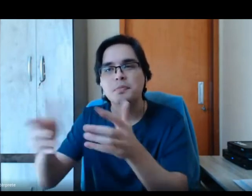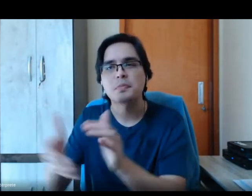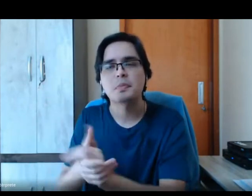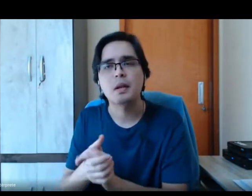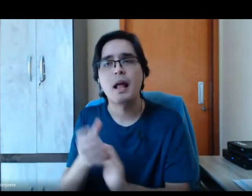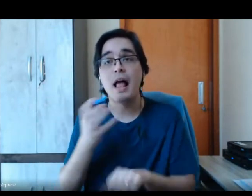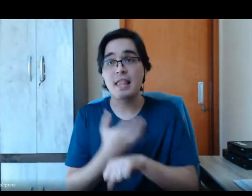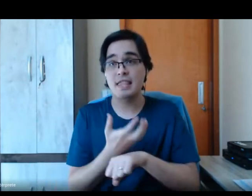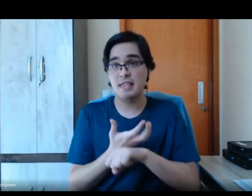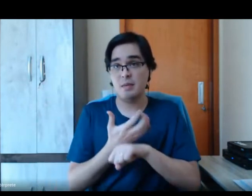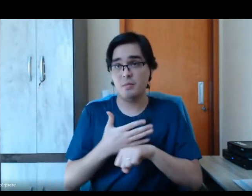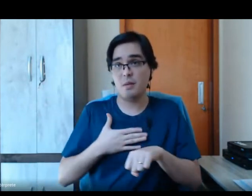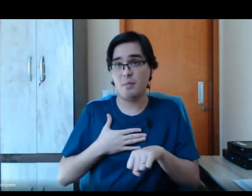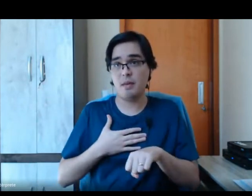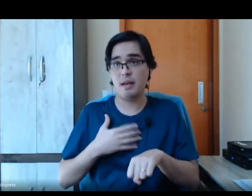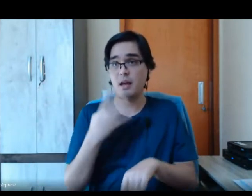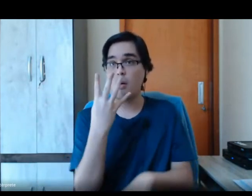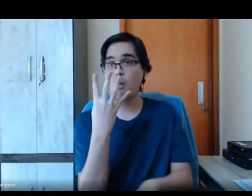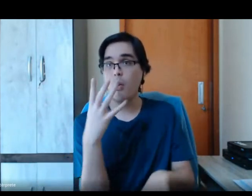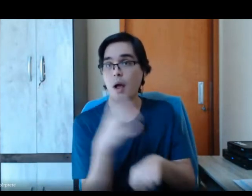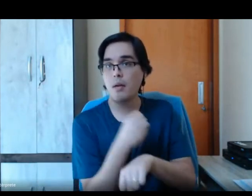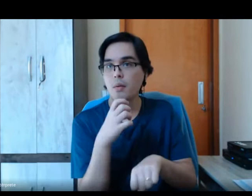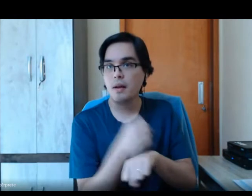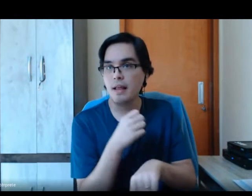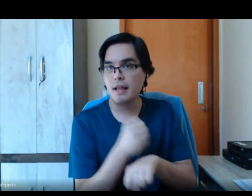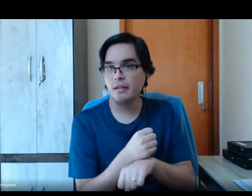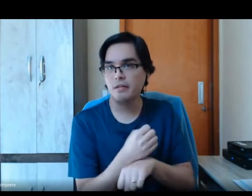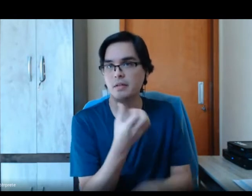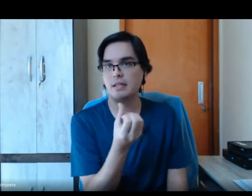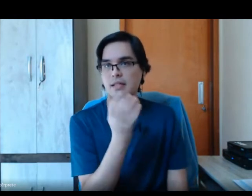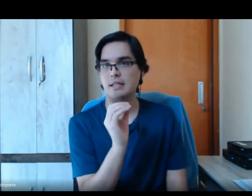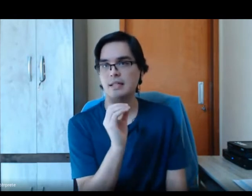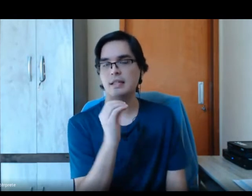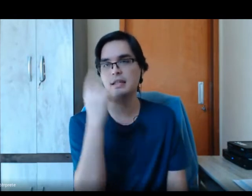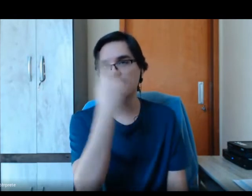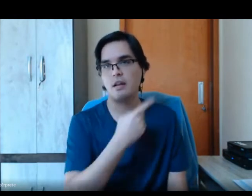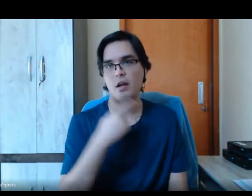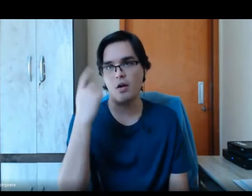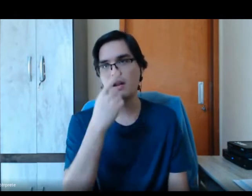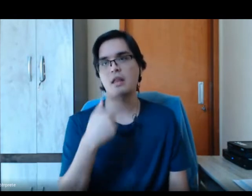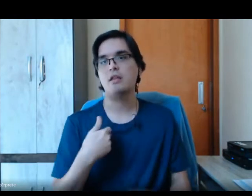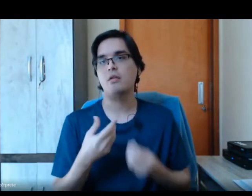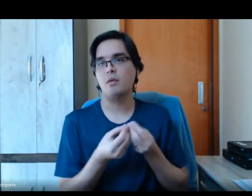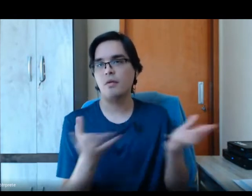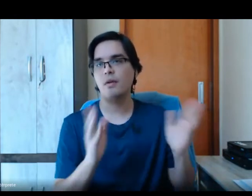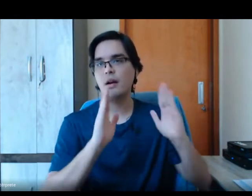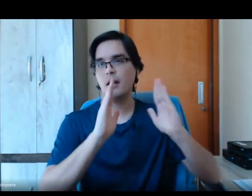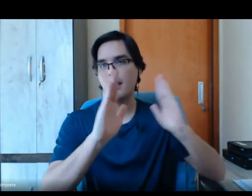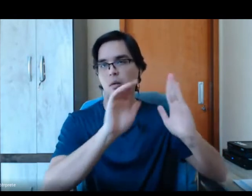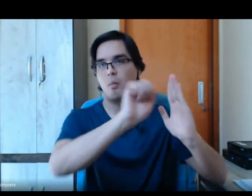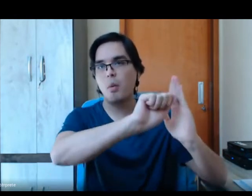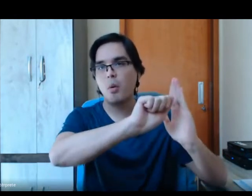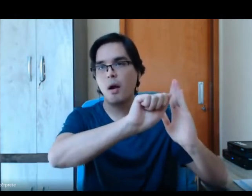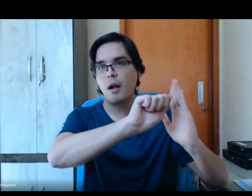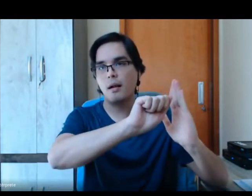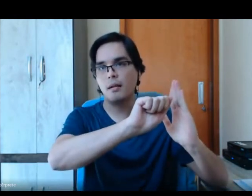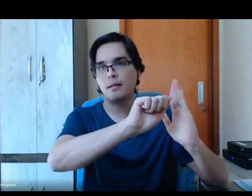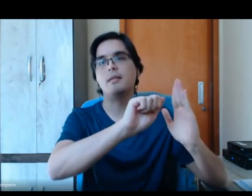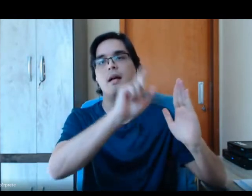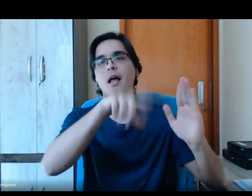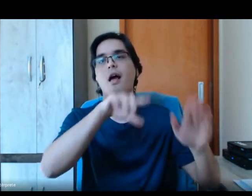2 semanas para ser ministrado. Por que que eu estou com essa dúvida? Porque eu fiz aquele curso do planejamento de ensino à